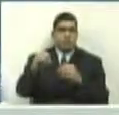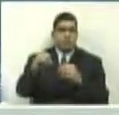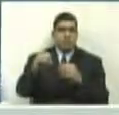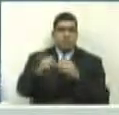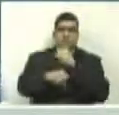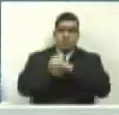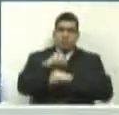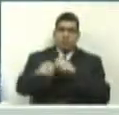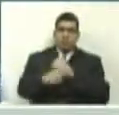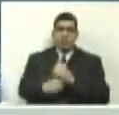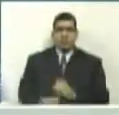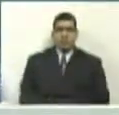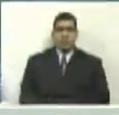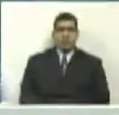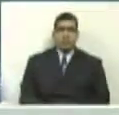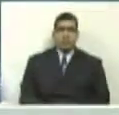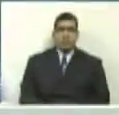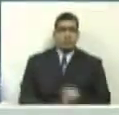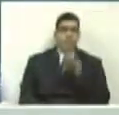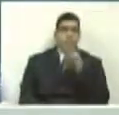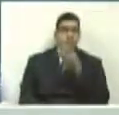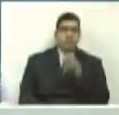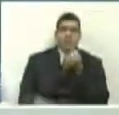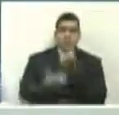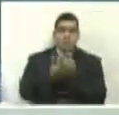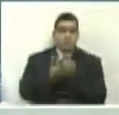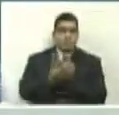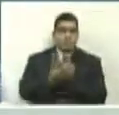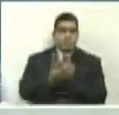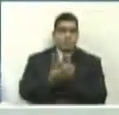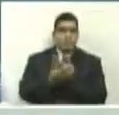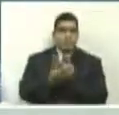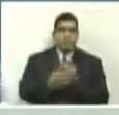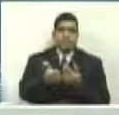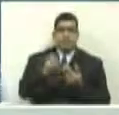anos, ao preço de